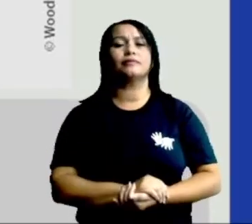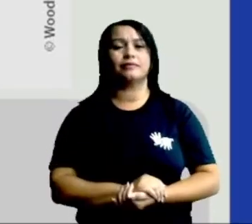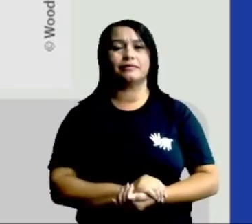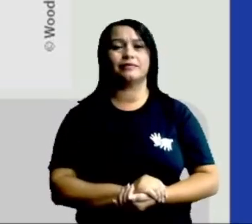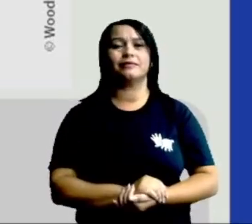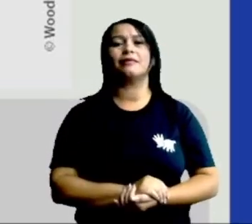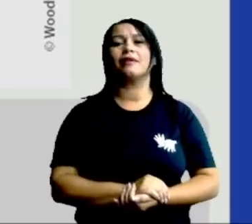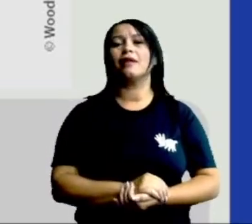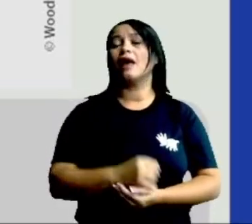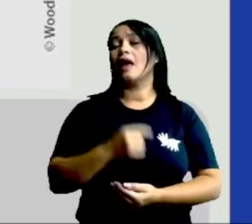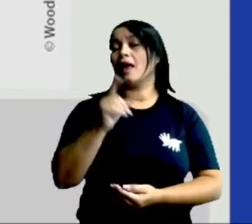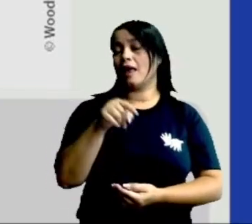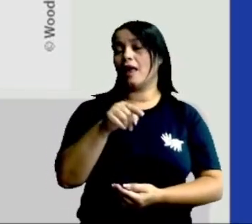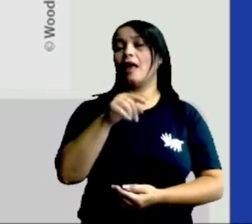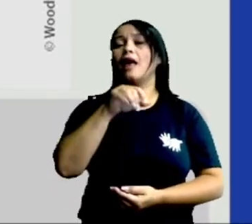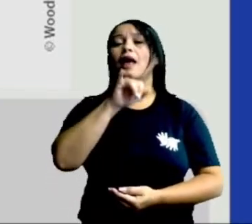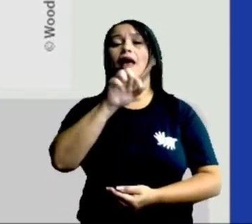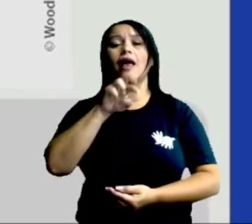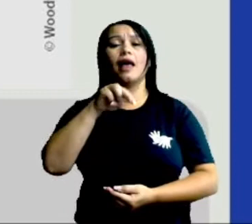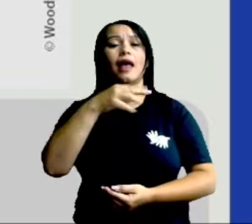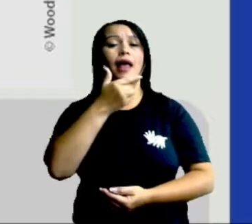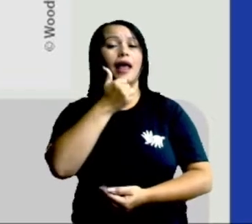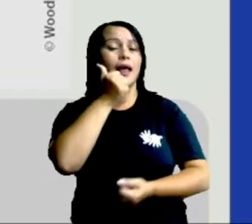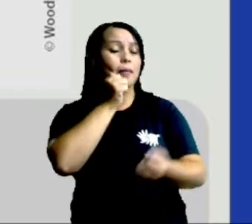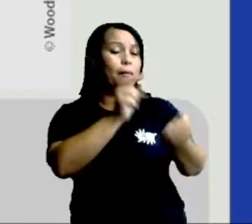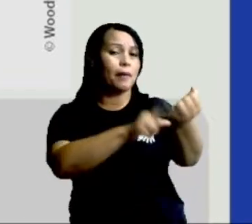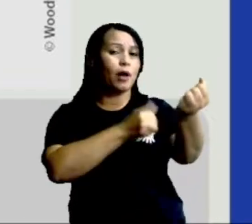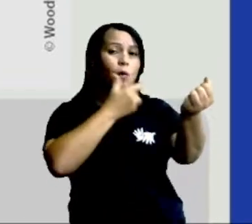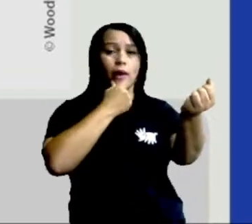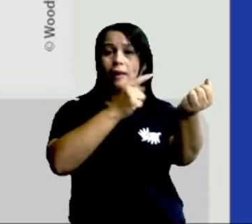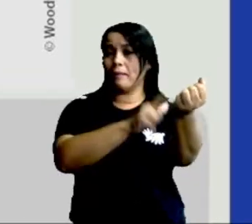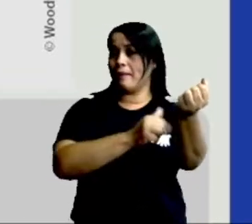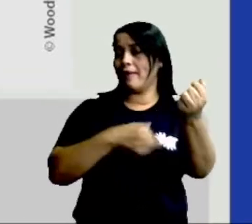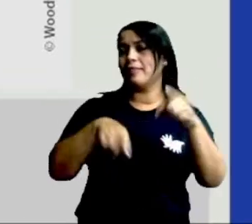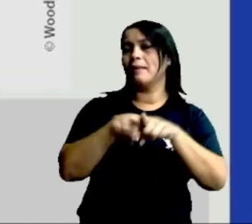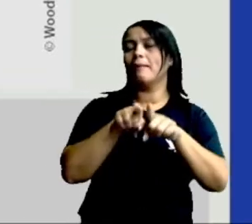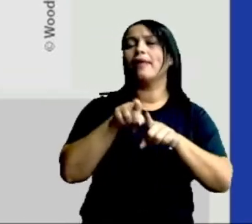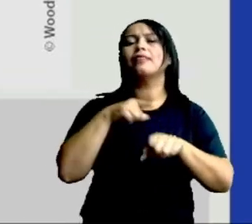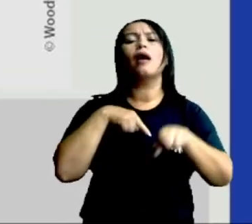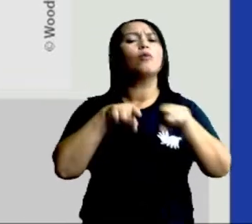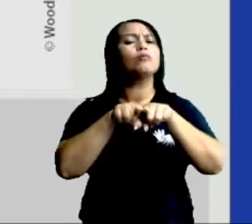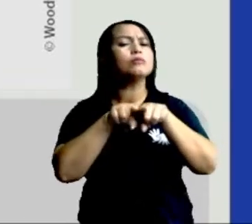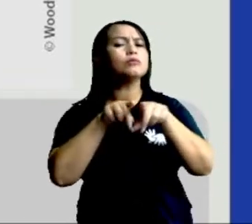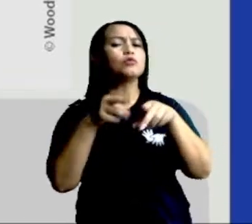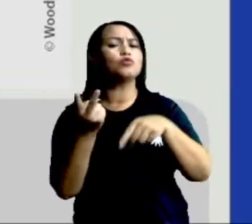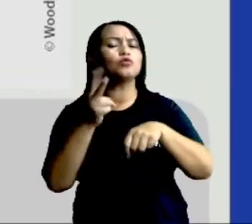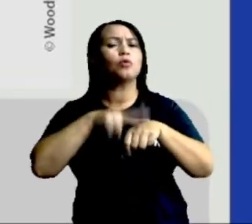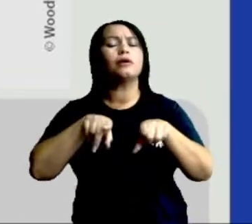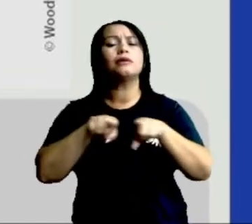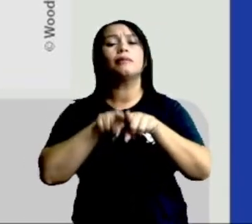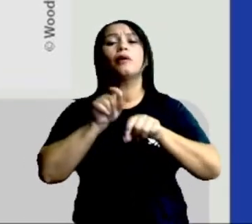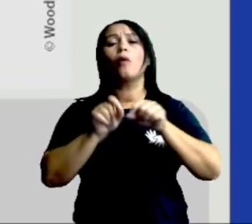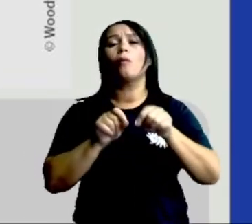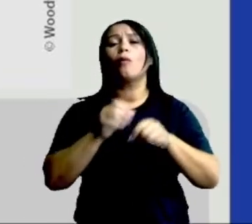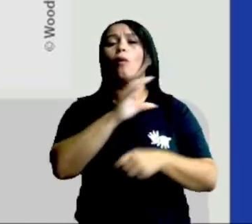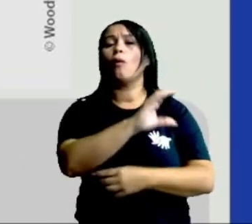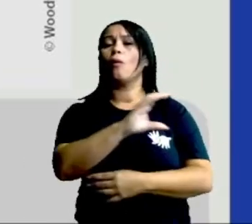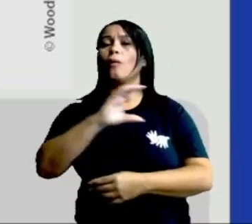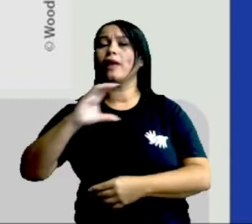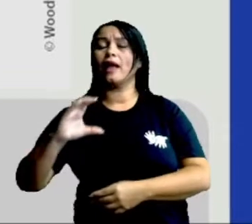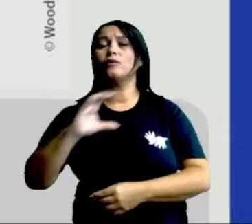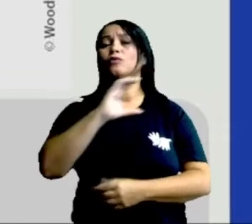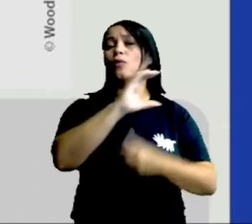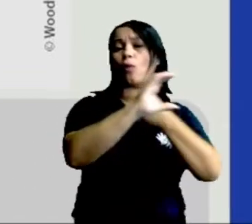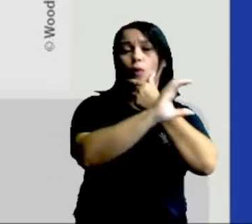e hermana, que é irmão e irmã. Cunhada e cunhado, certo? Que é o